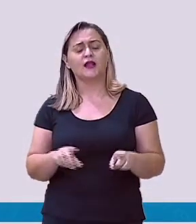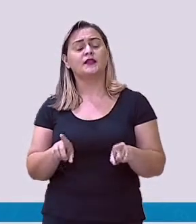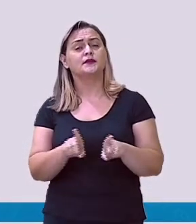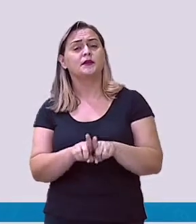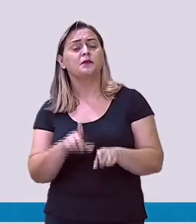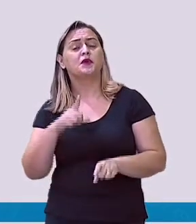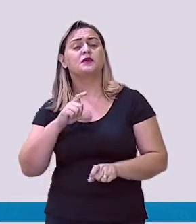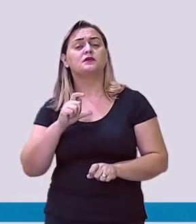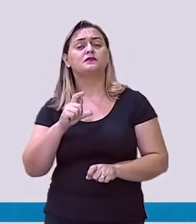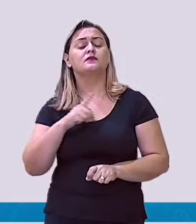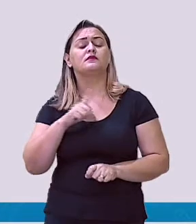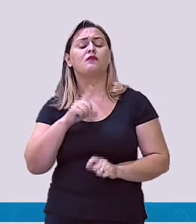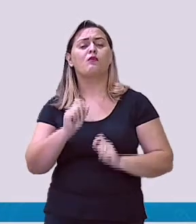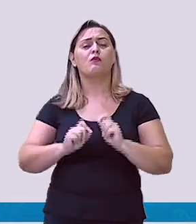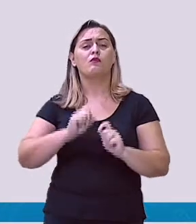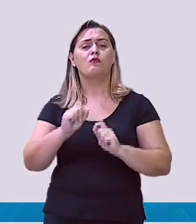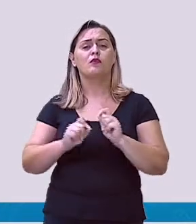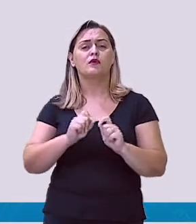emersas.